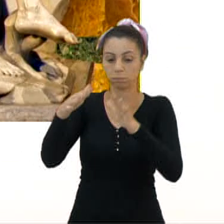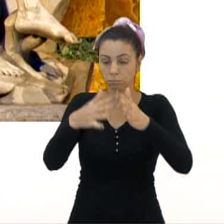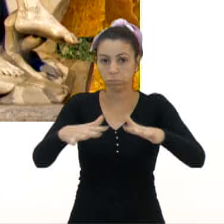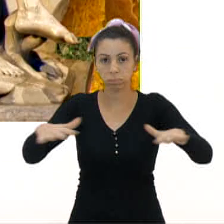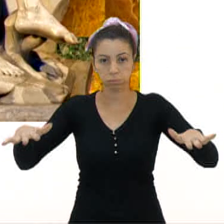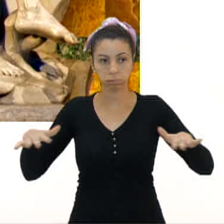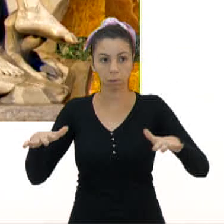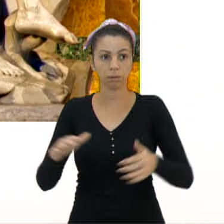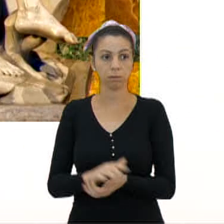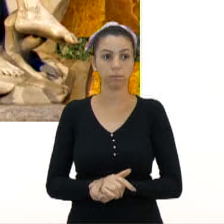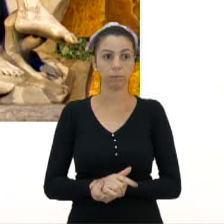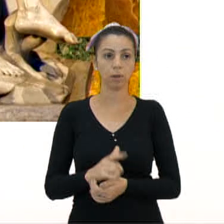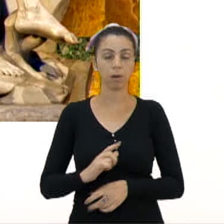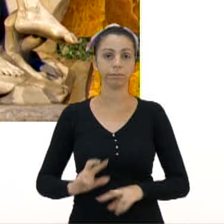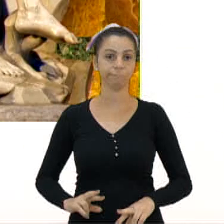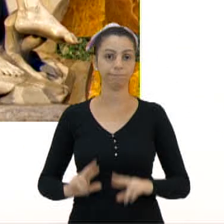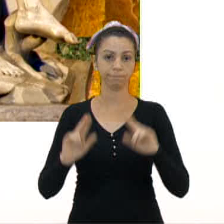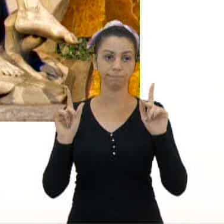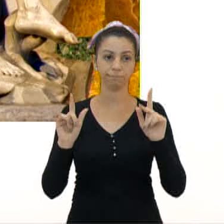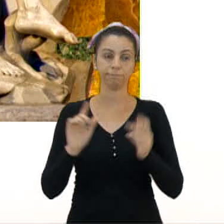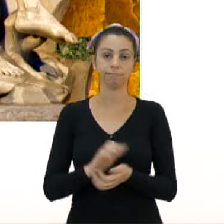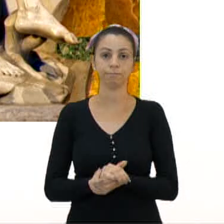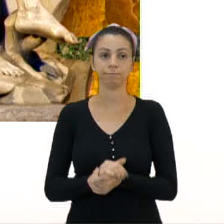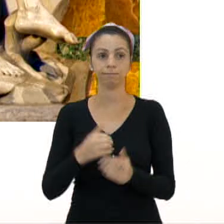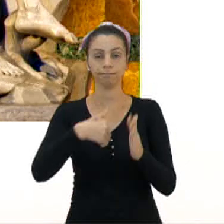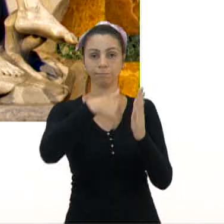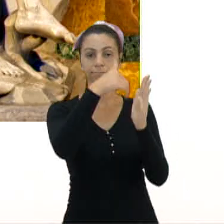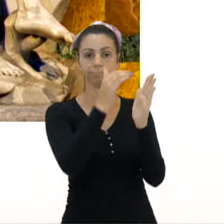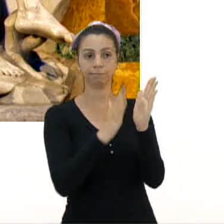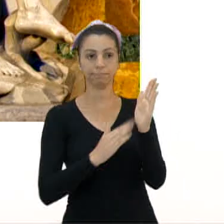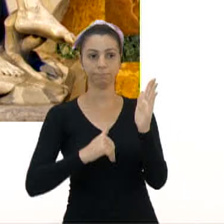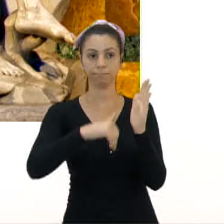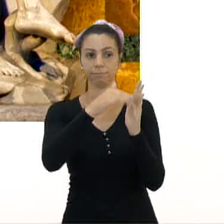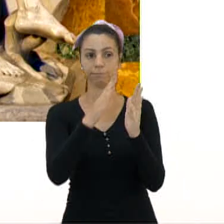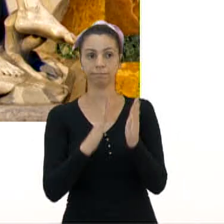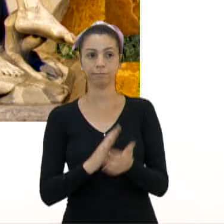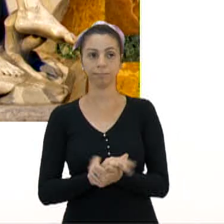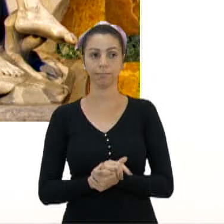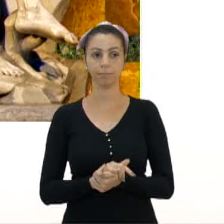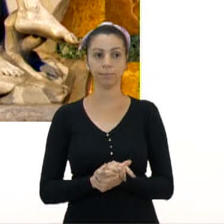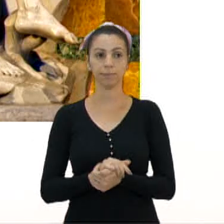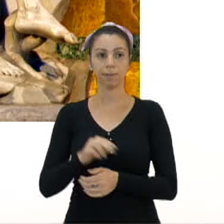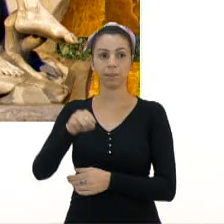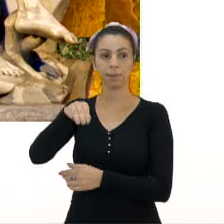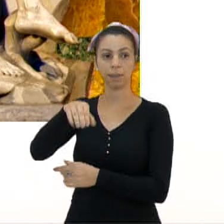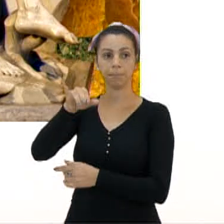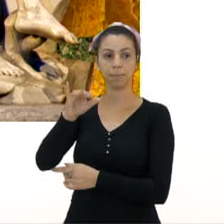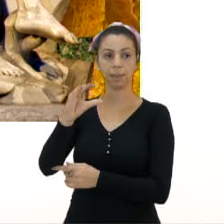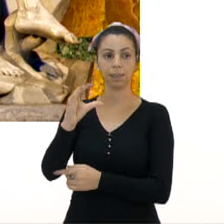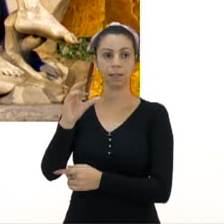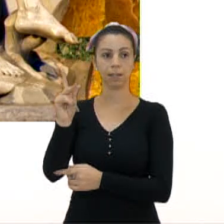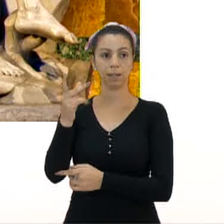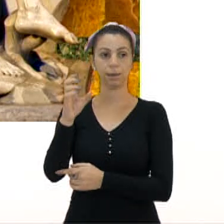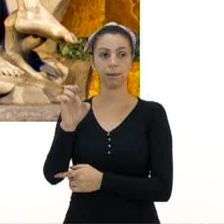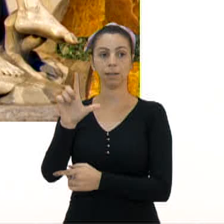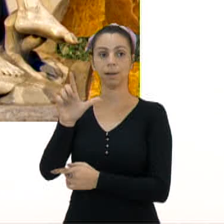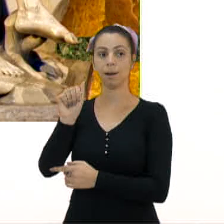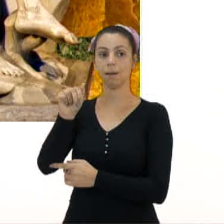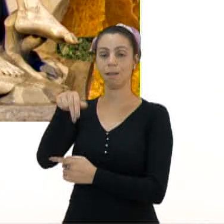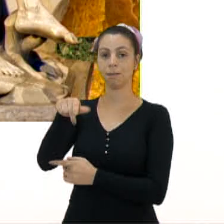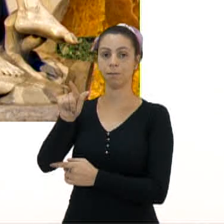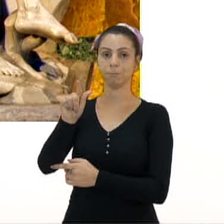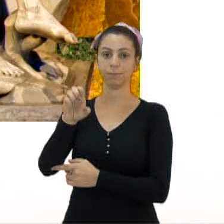Diferençazinhas, pessoal. Essa é a Pietà de Michelangelo. Observe que é uma obra magnífica,